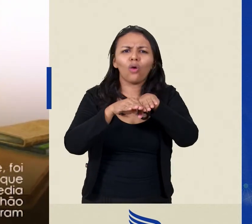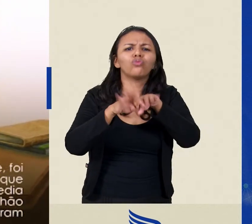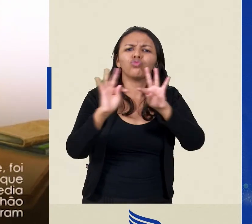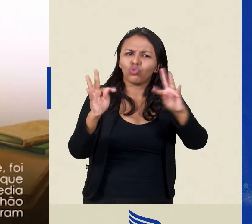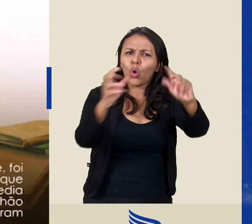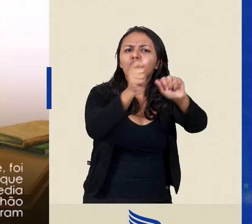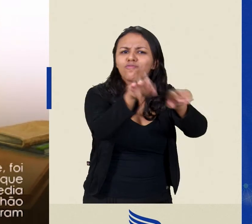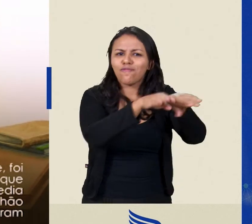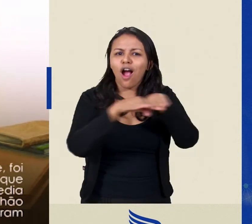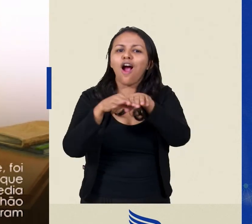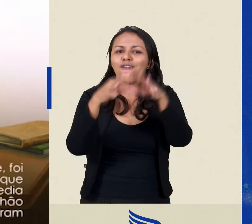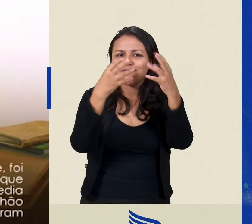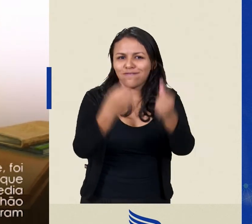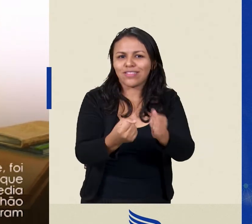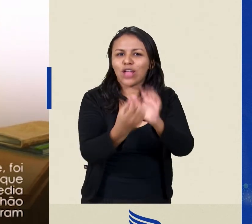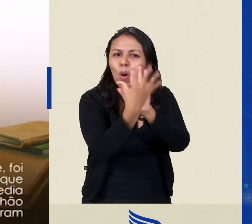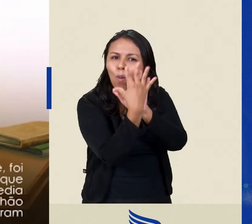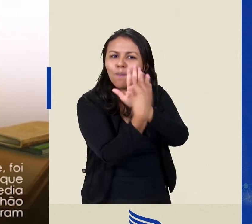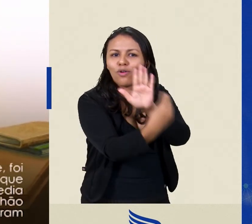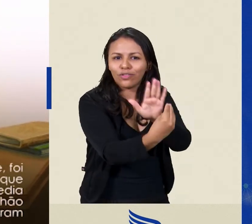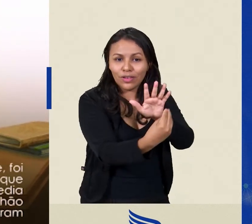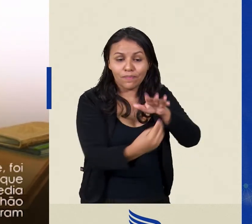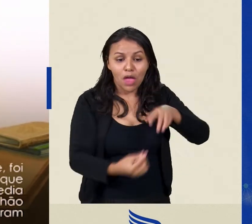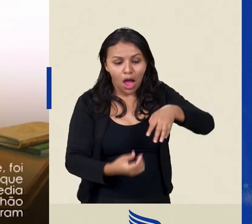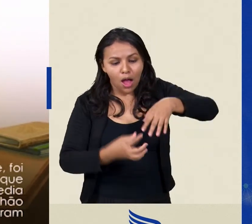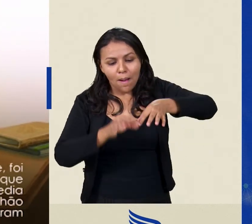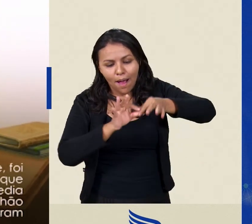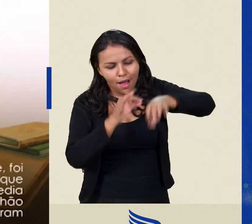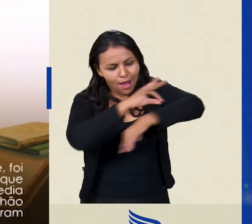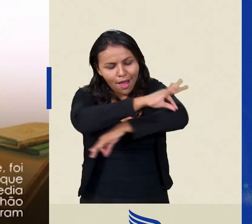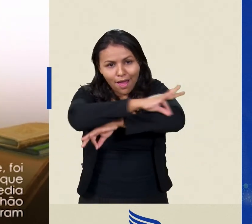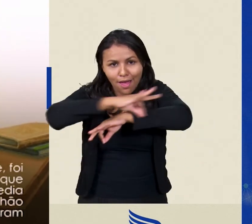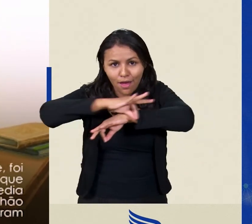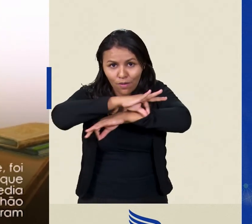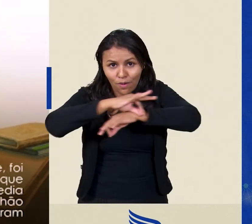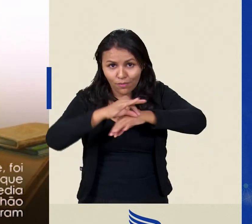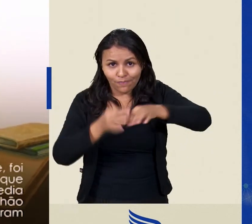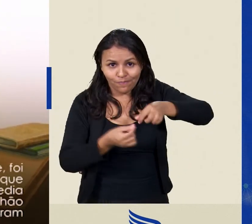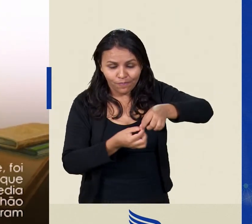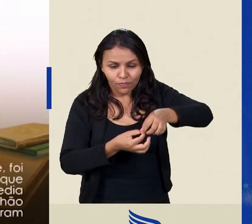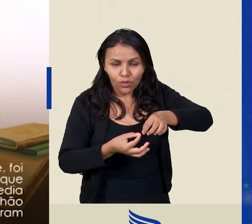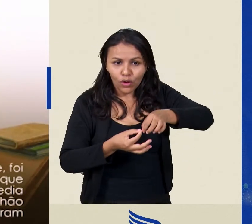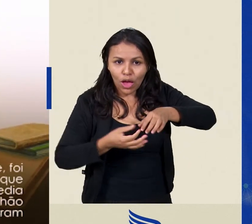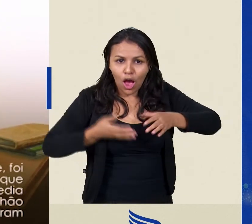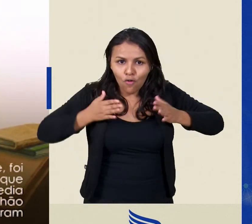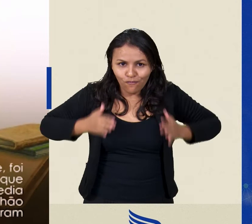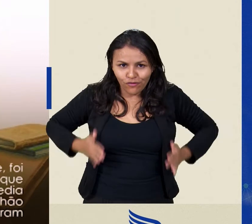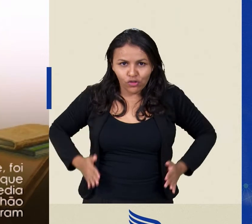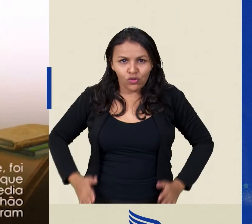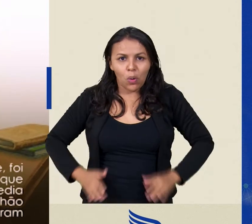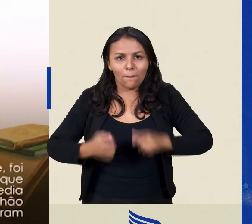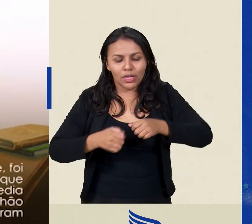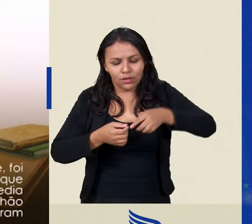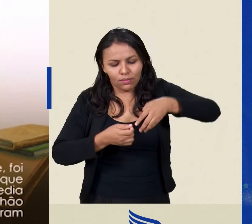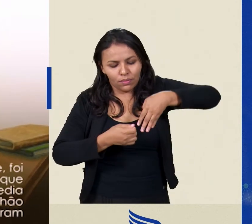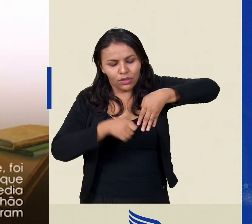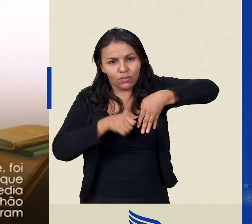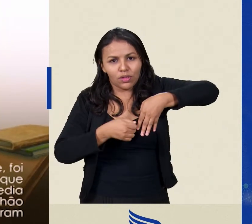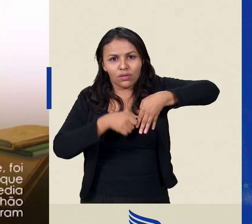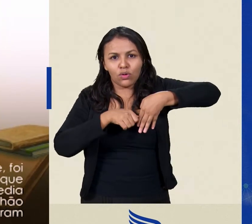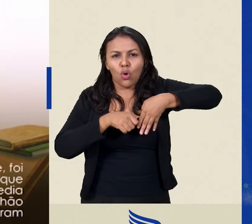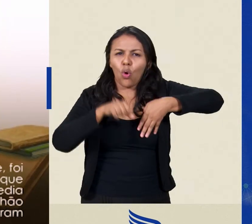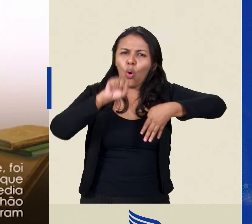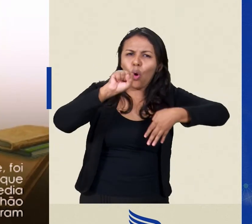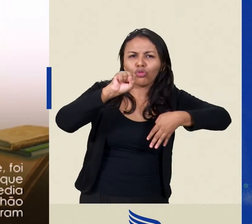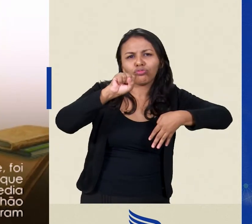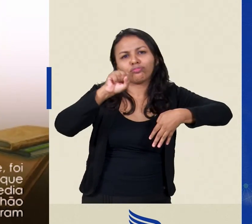parte, foi trazida uma régua e verificou-se que o comprimento de nossos vestidos mediam entre 8 e 10 acima